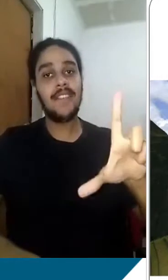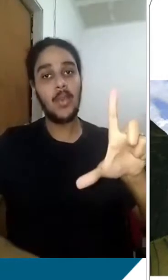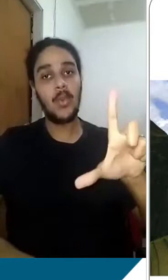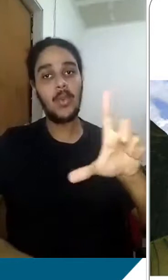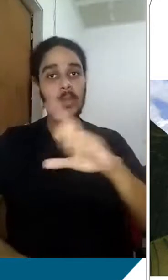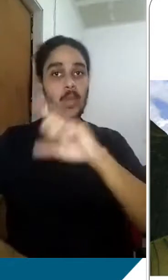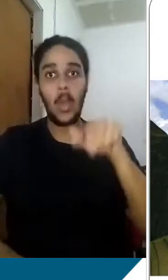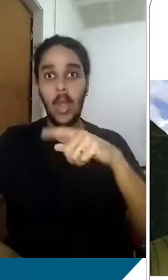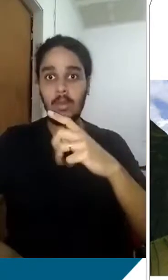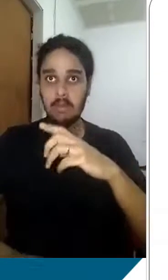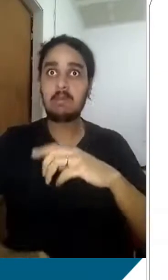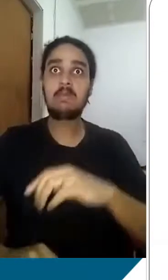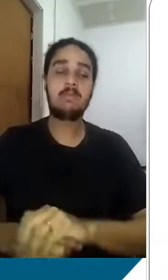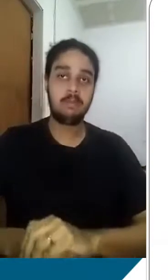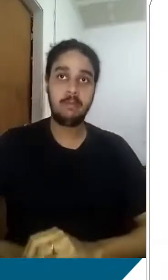praticada.